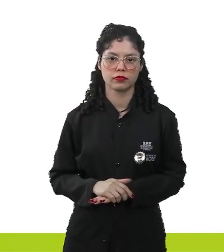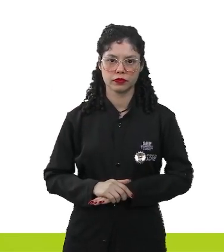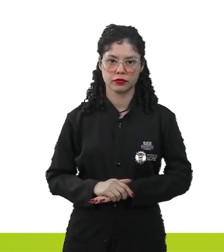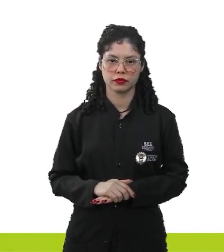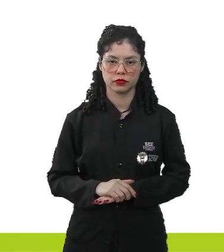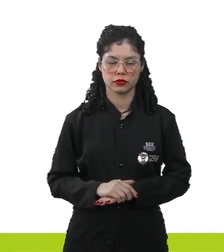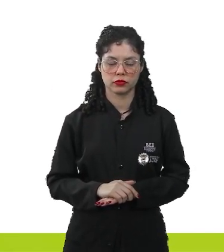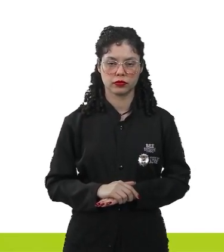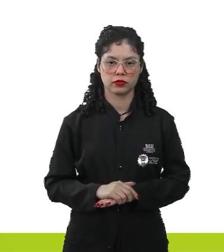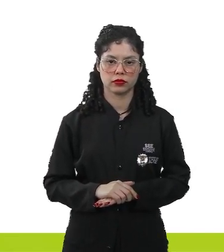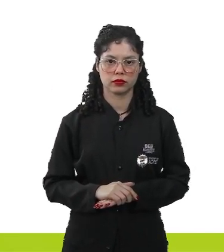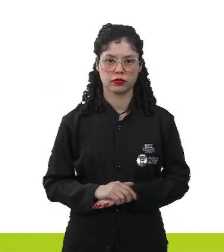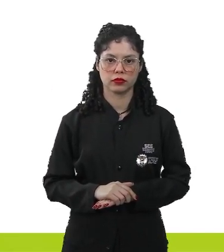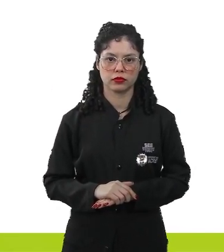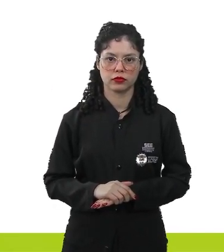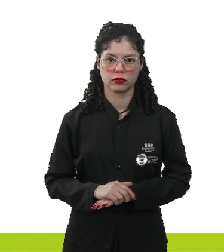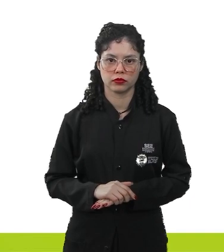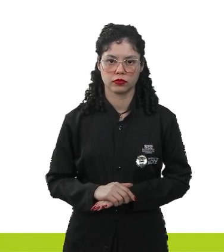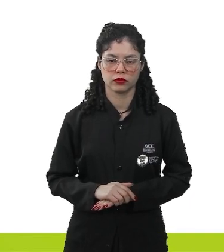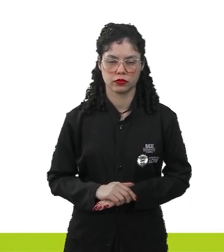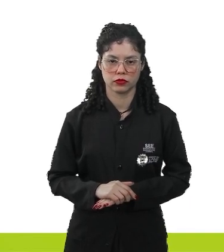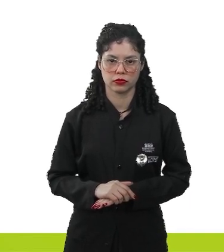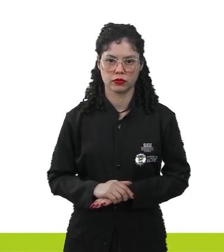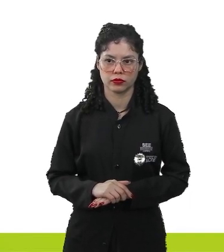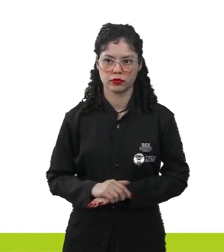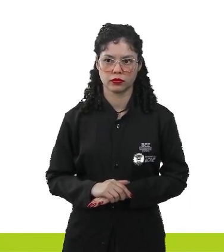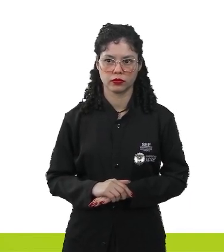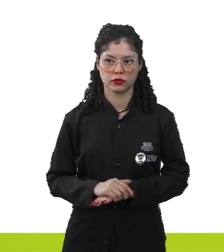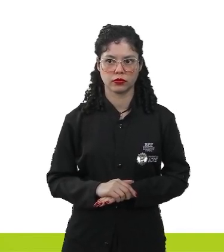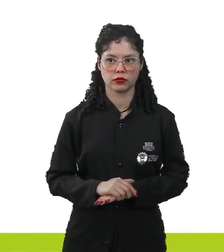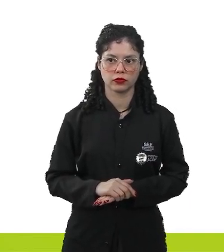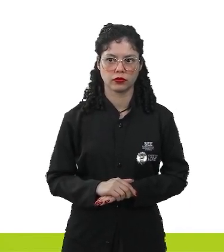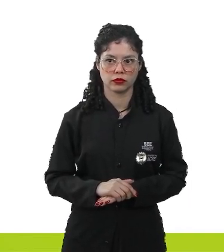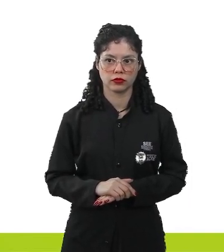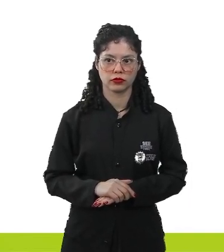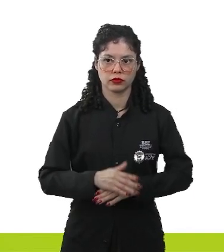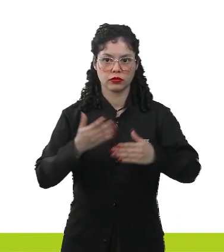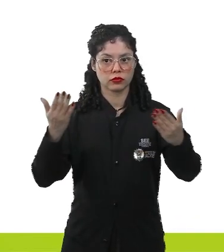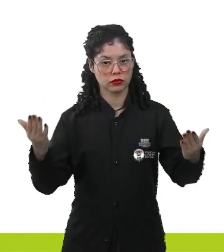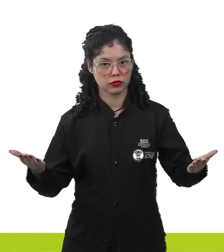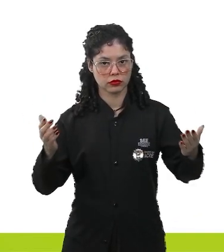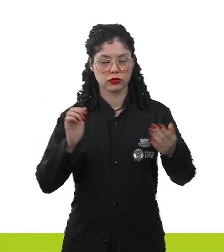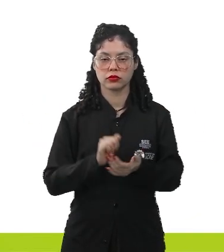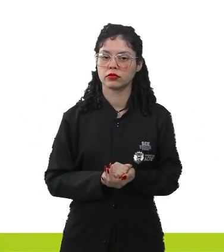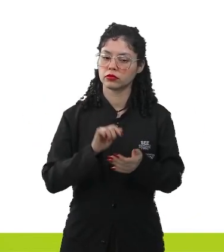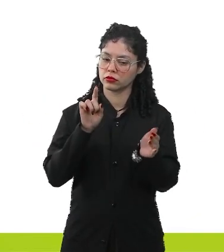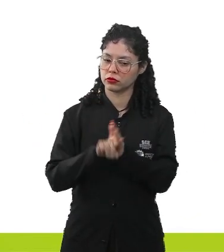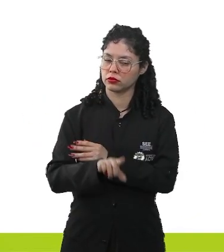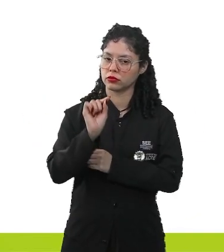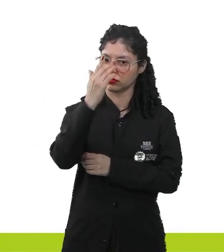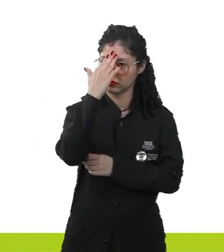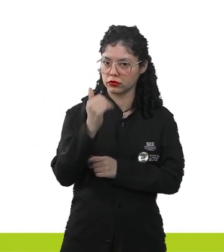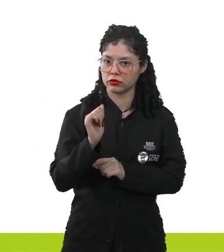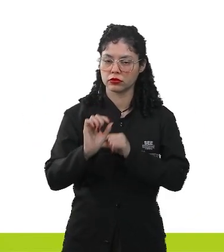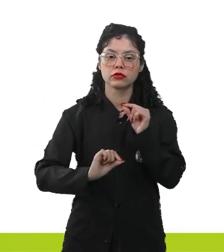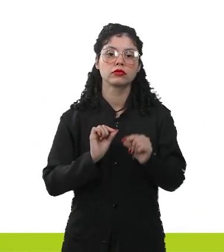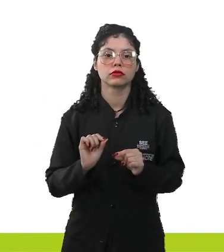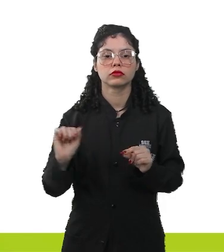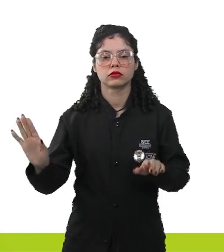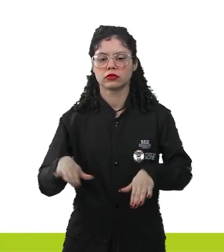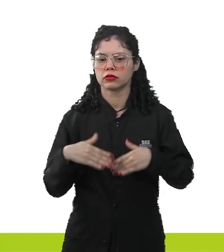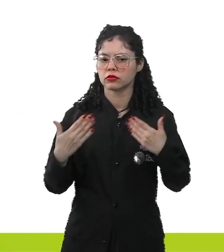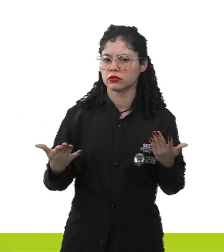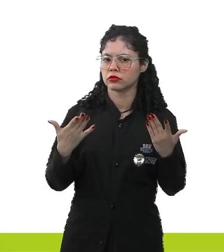ofício necessária para a embalagem. E aí, pessoal, essa questão ela quer saber qual